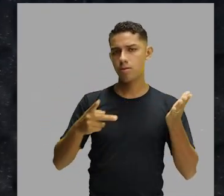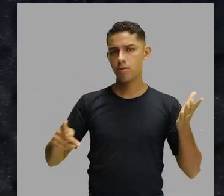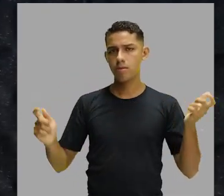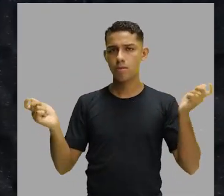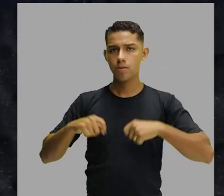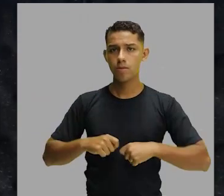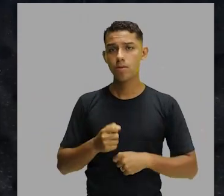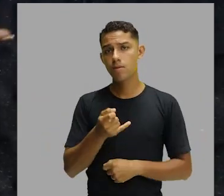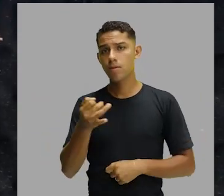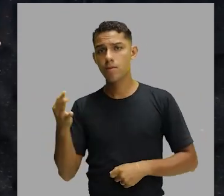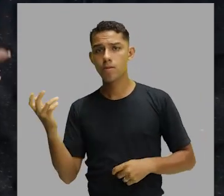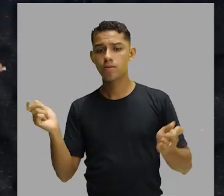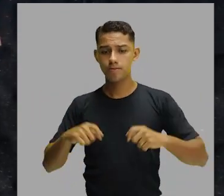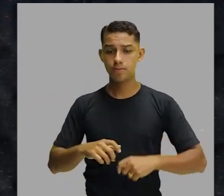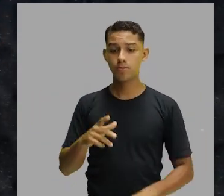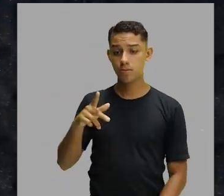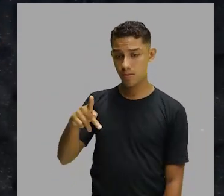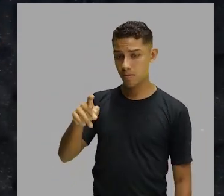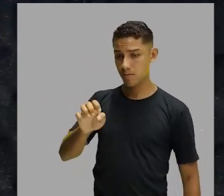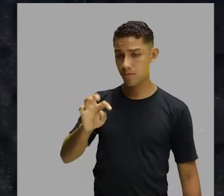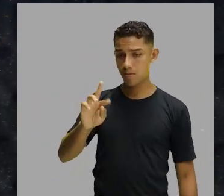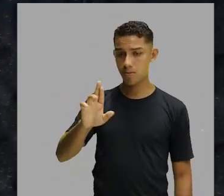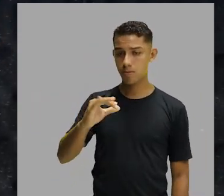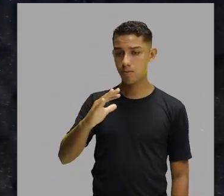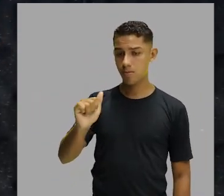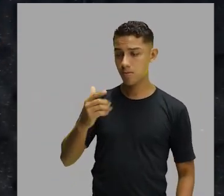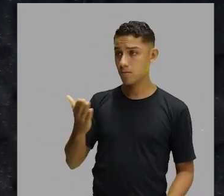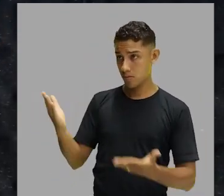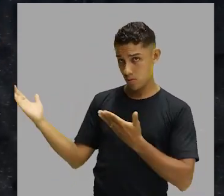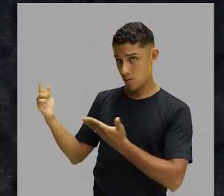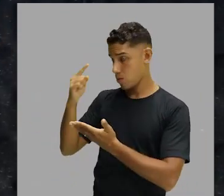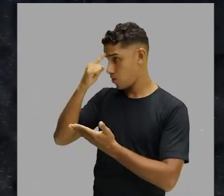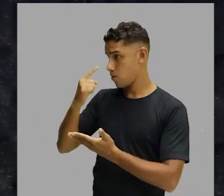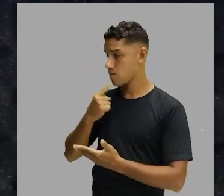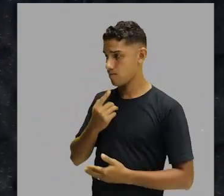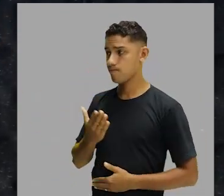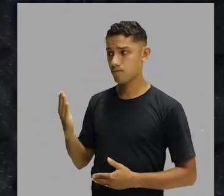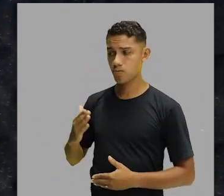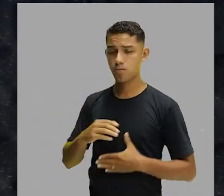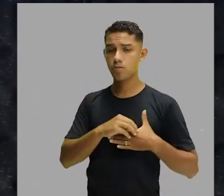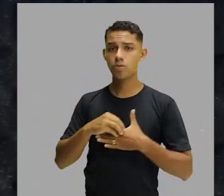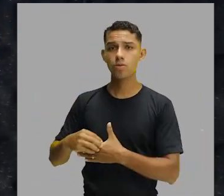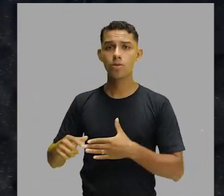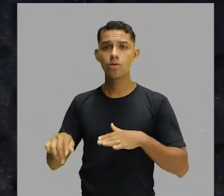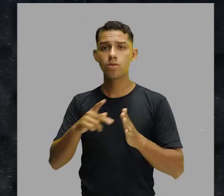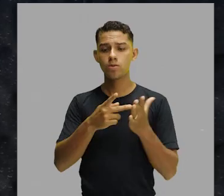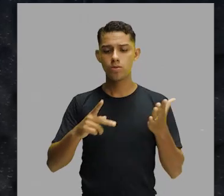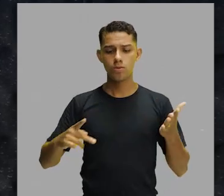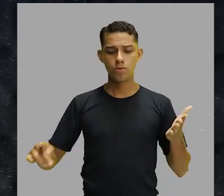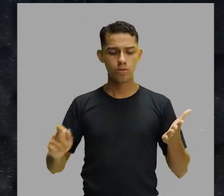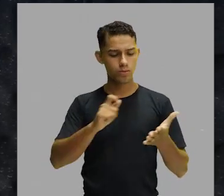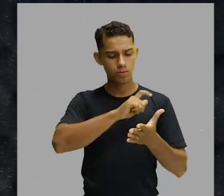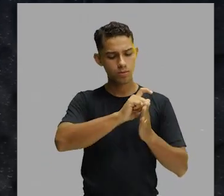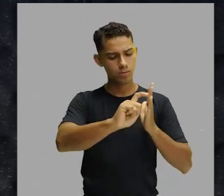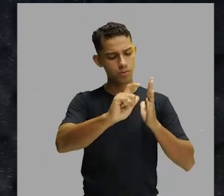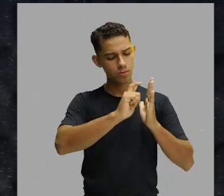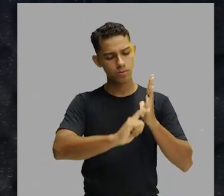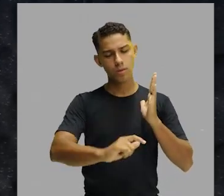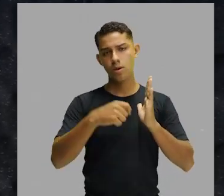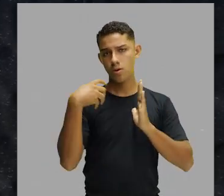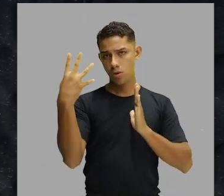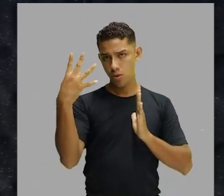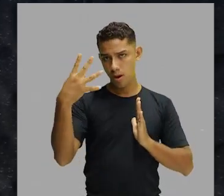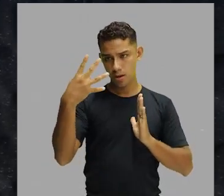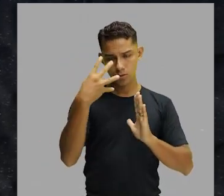estrofe. Então, o Petrarca, ele traz o soneto, que são poemas escritos com 4